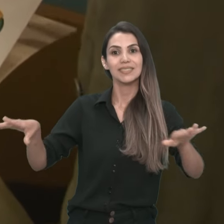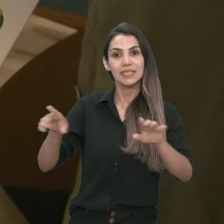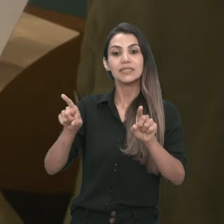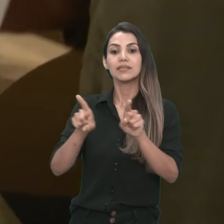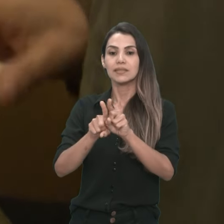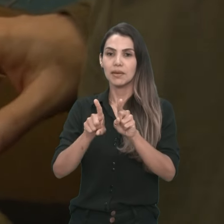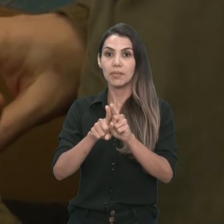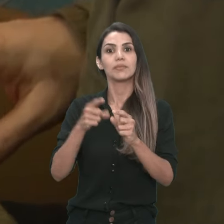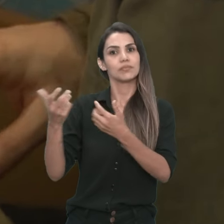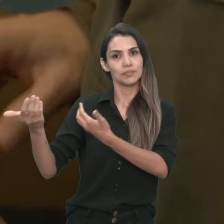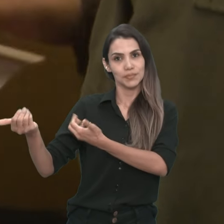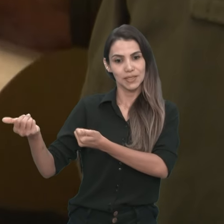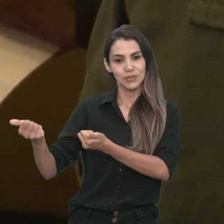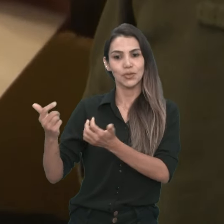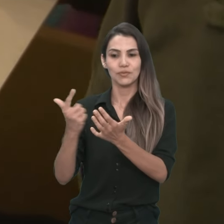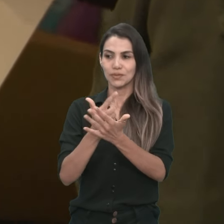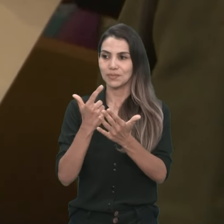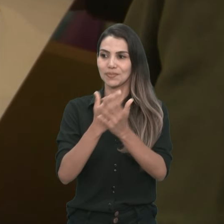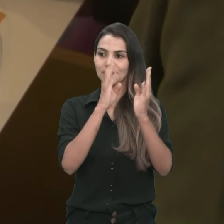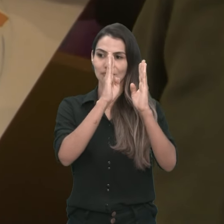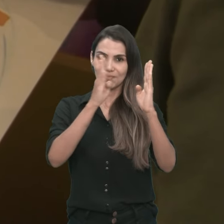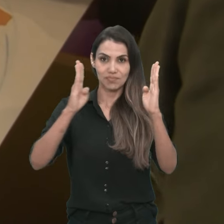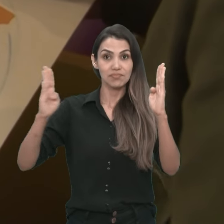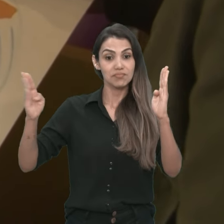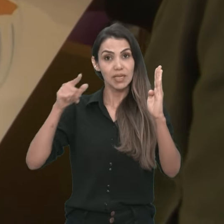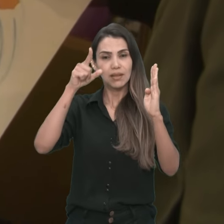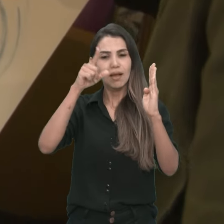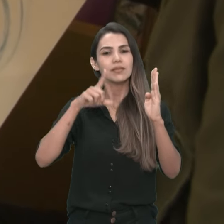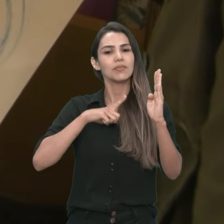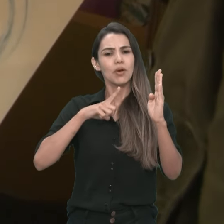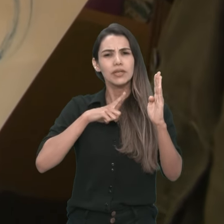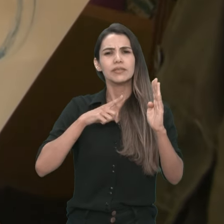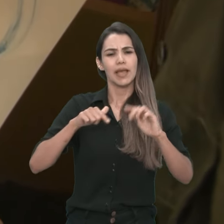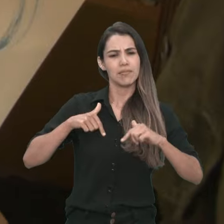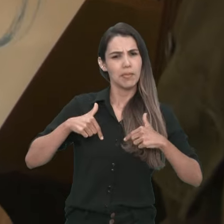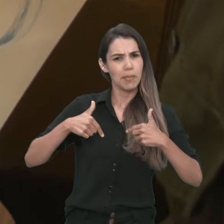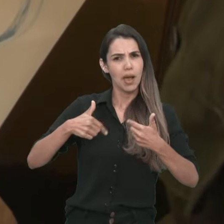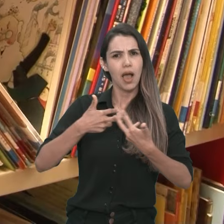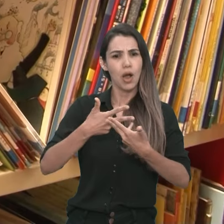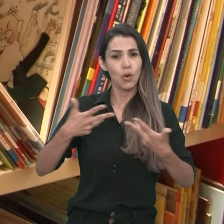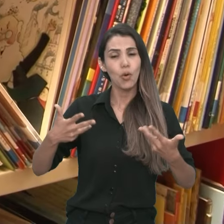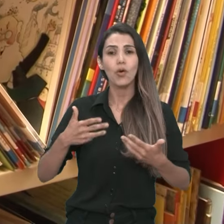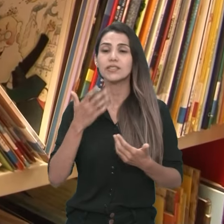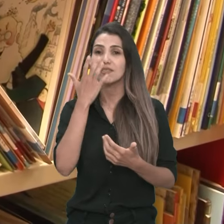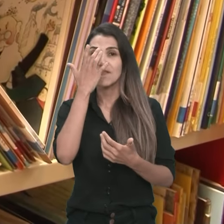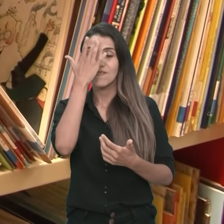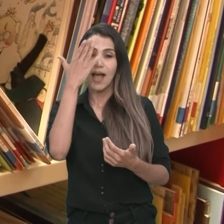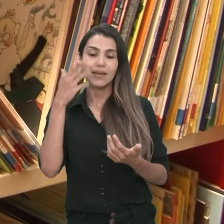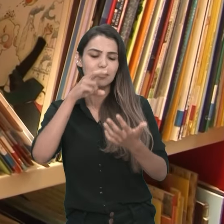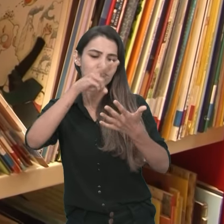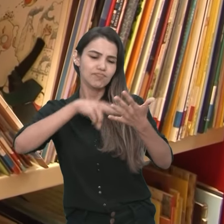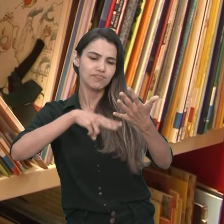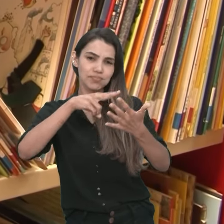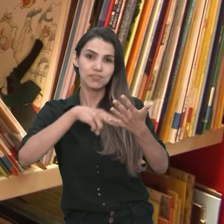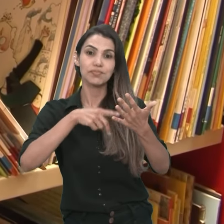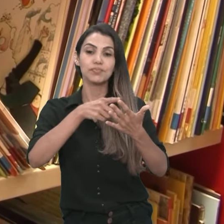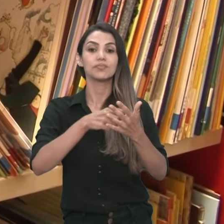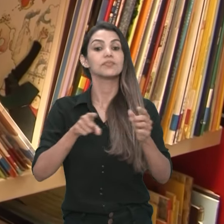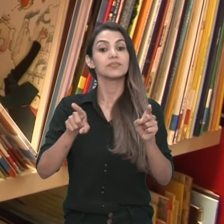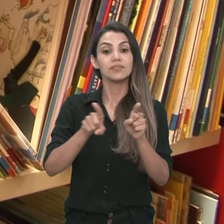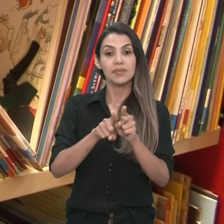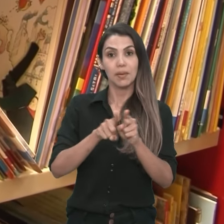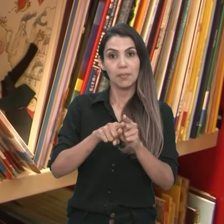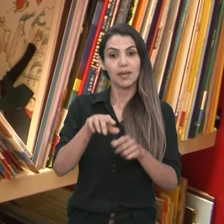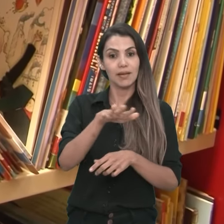para crianças e jovens o laboratório realiza ações que facilitam o acesso à literatura consolidando-se